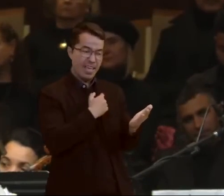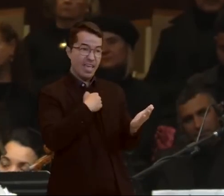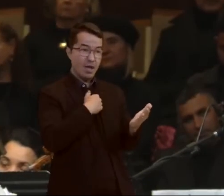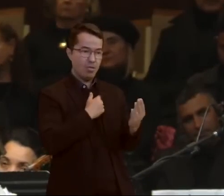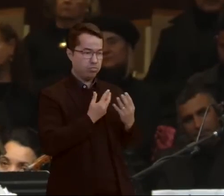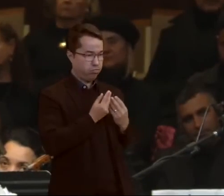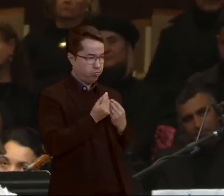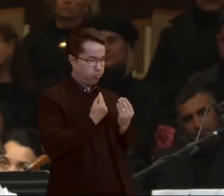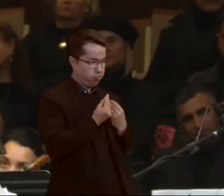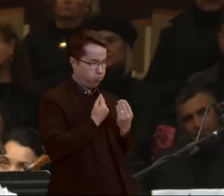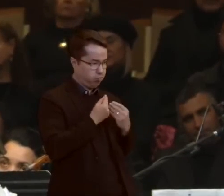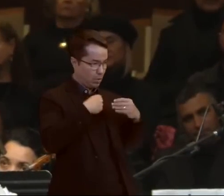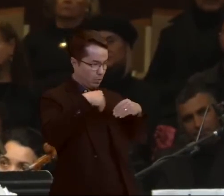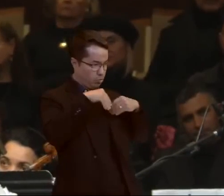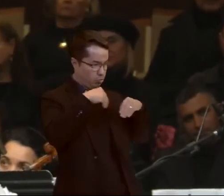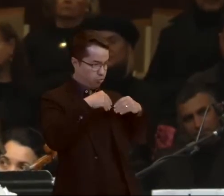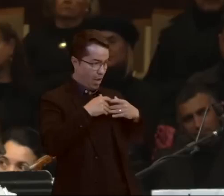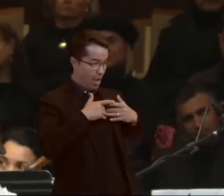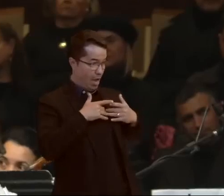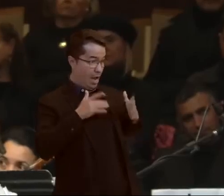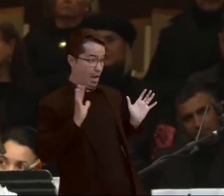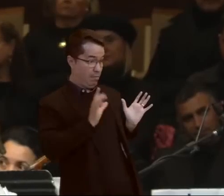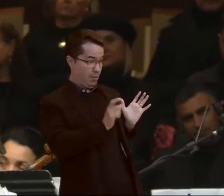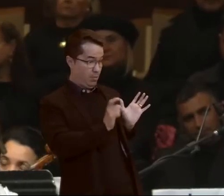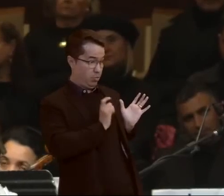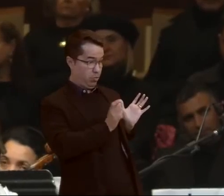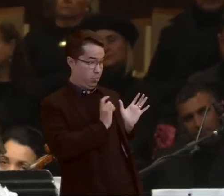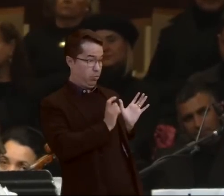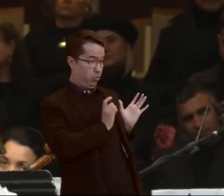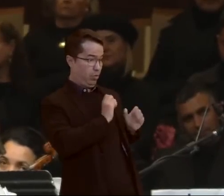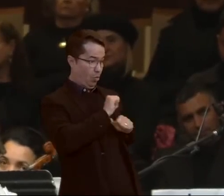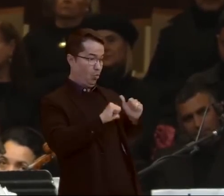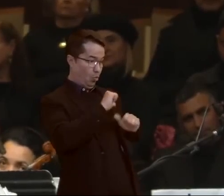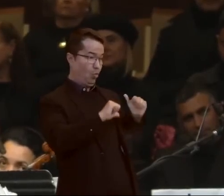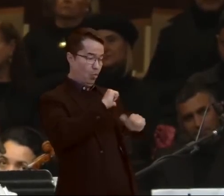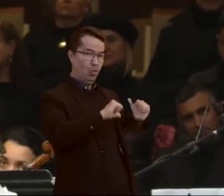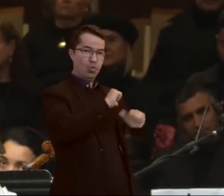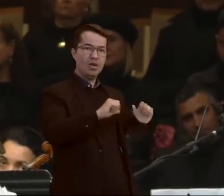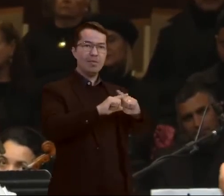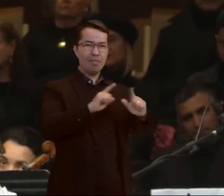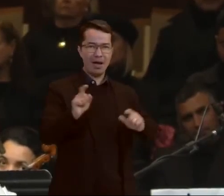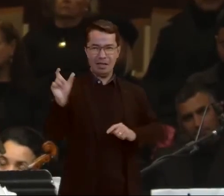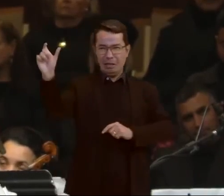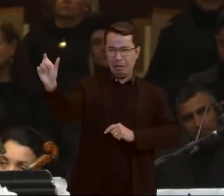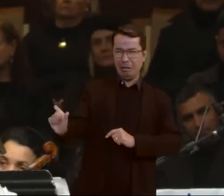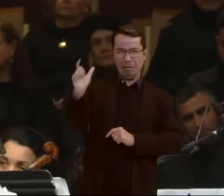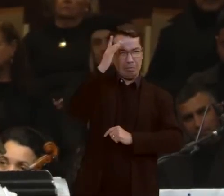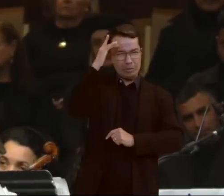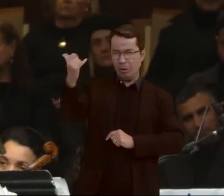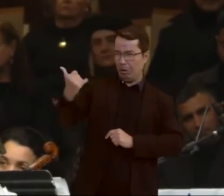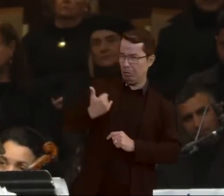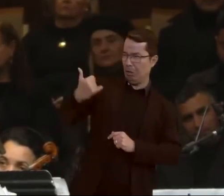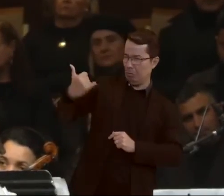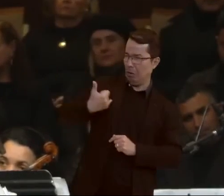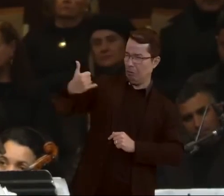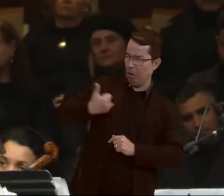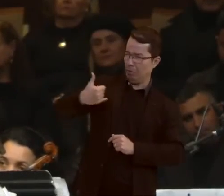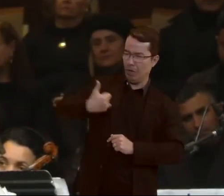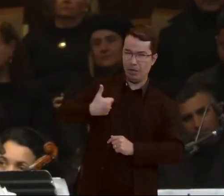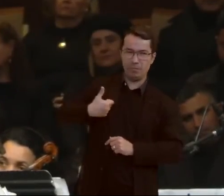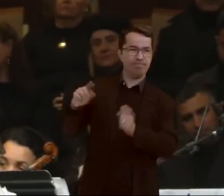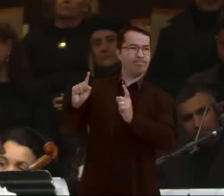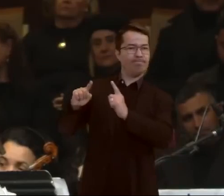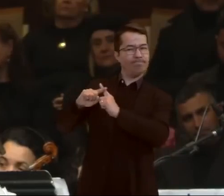cá, porque senão eu estou perdido. Chegou um novo modismo aqui, seja ele empresarial, seja ele ministerial, seja